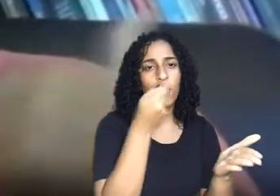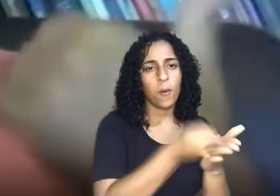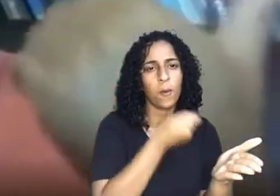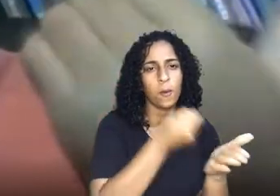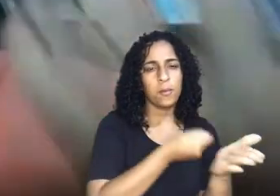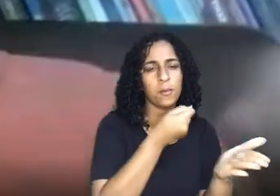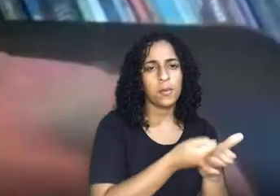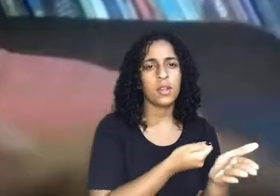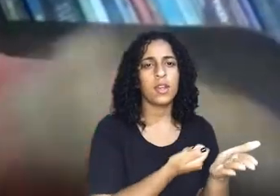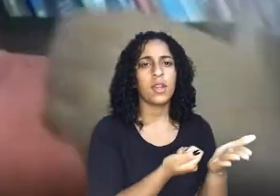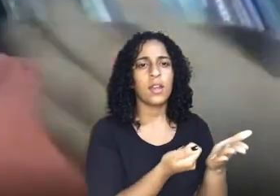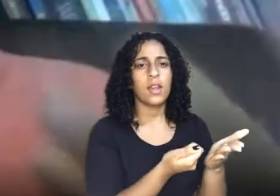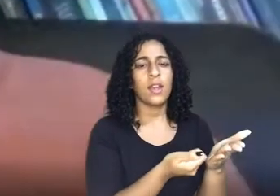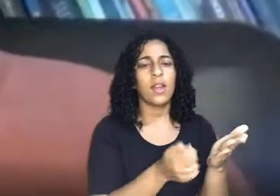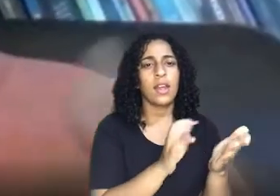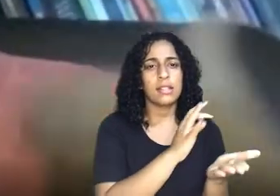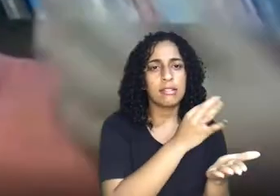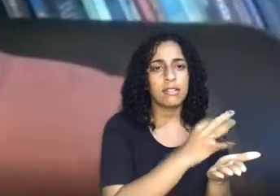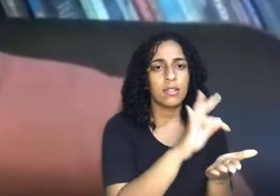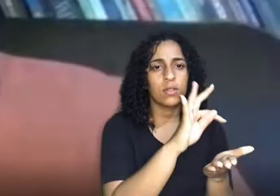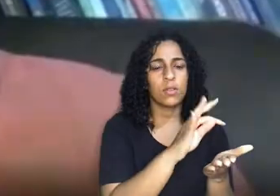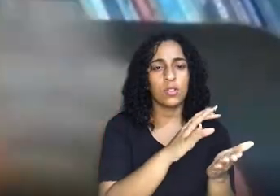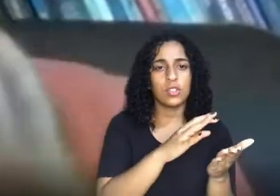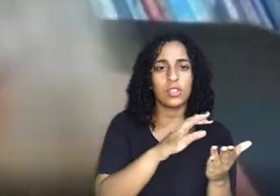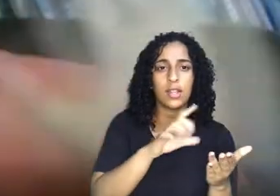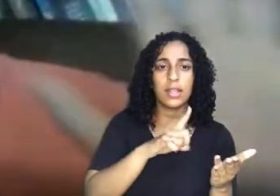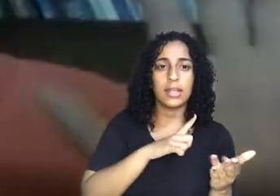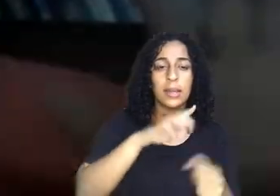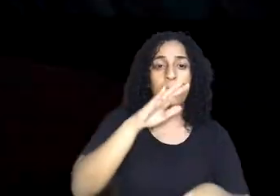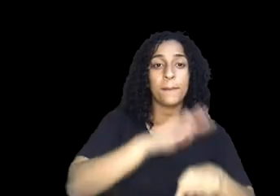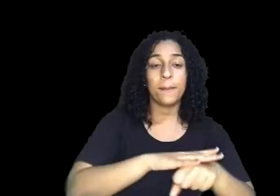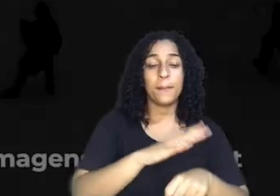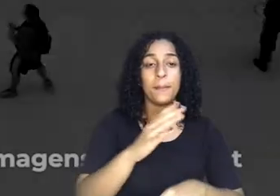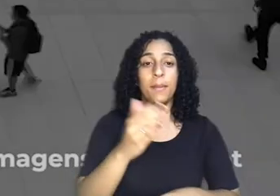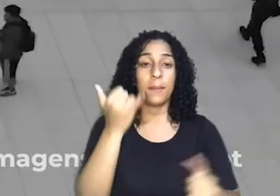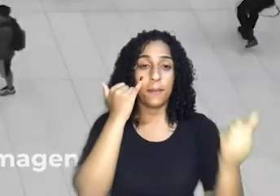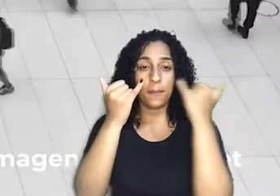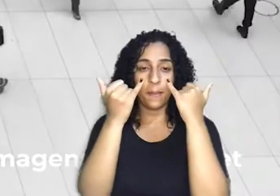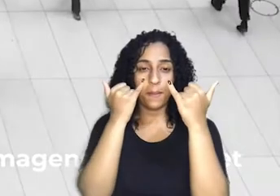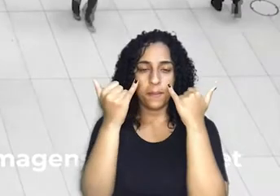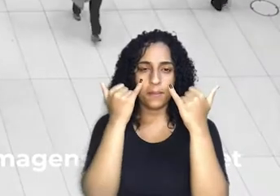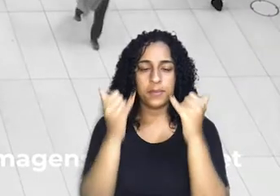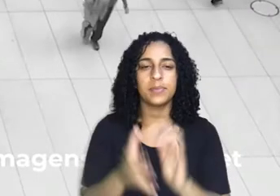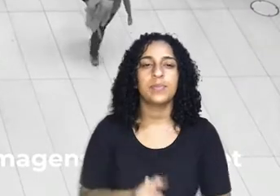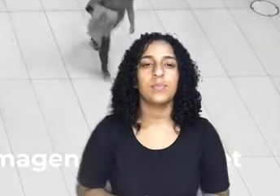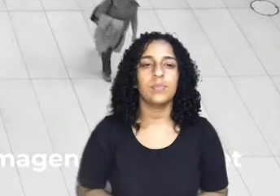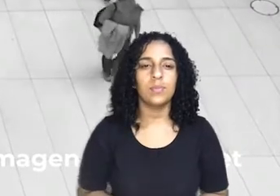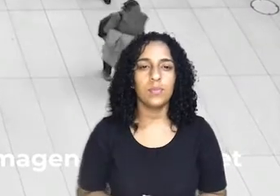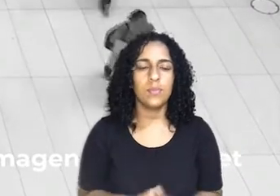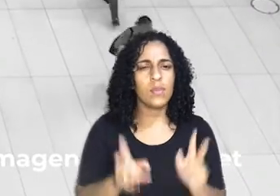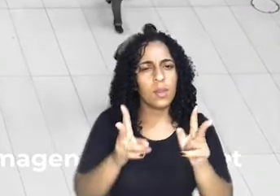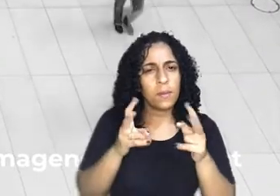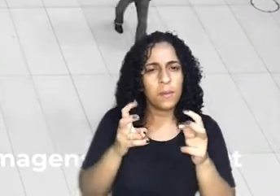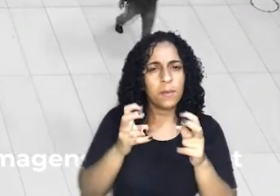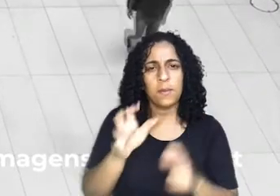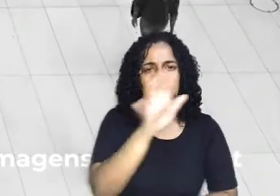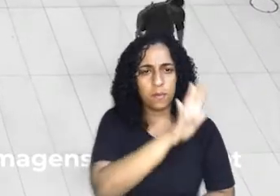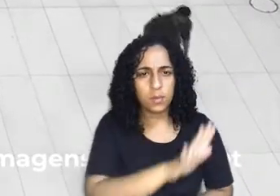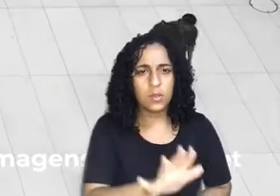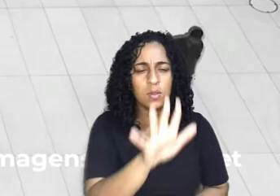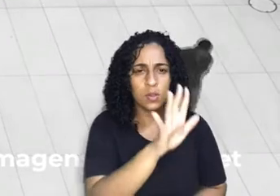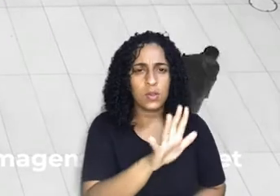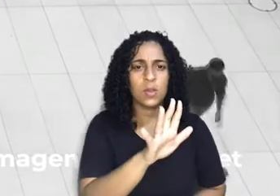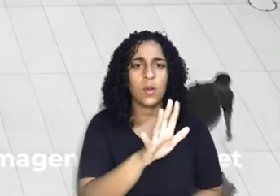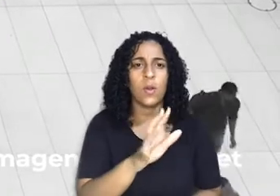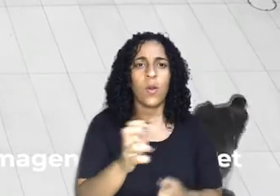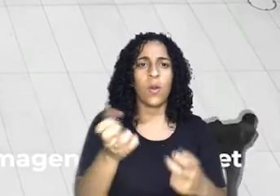obrigaria lhe entregar mais dados ser mais transparente tal então eles nem querem isso é pensando em todo esse cenário que os poderes